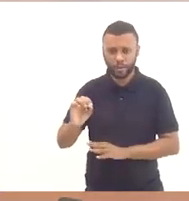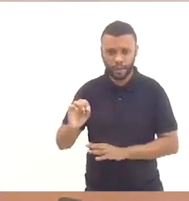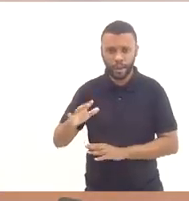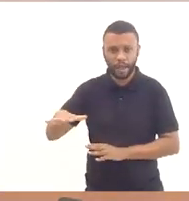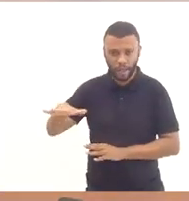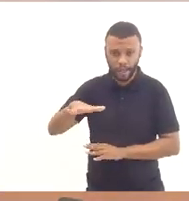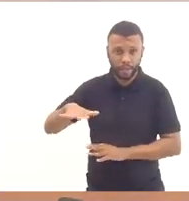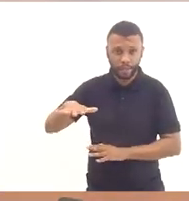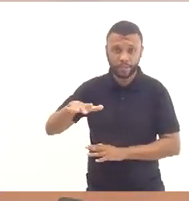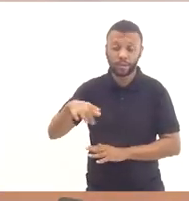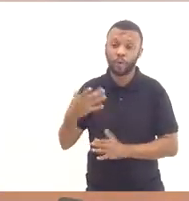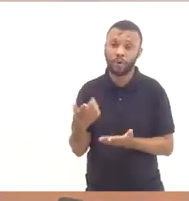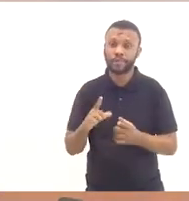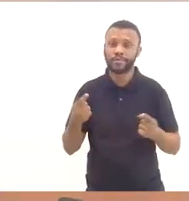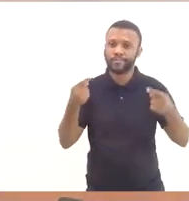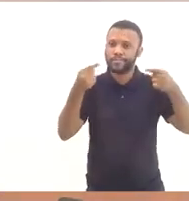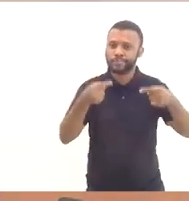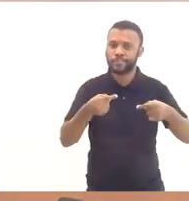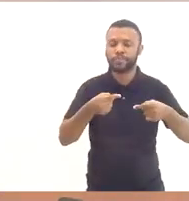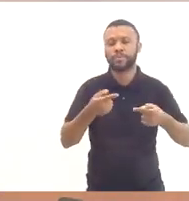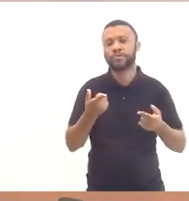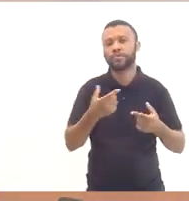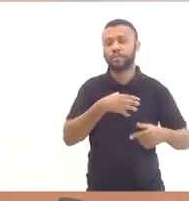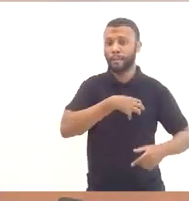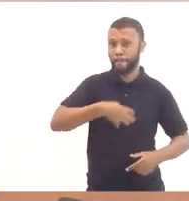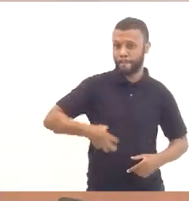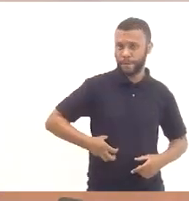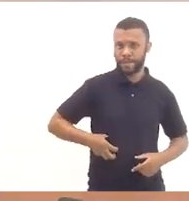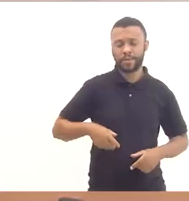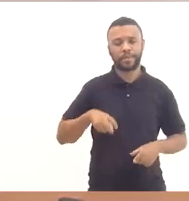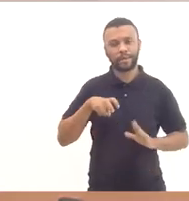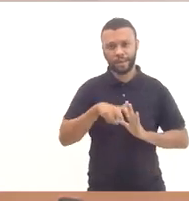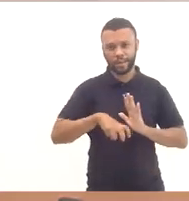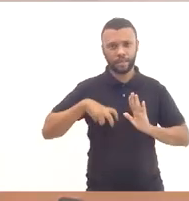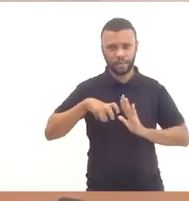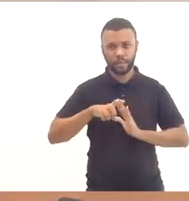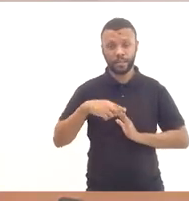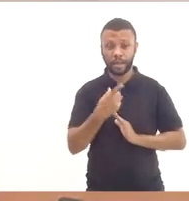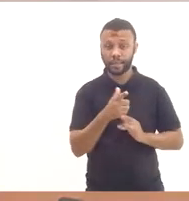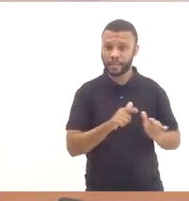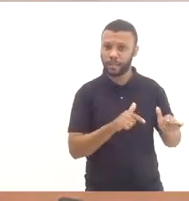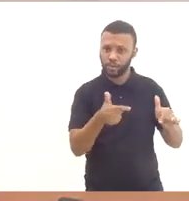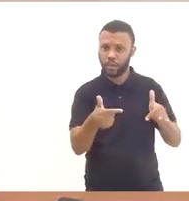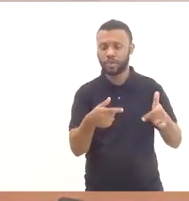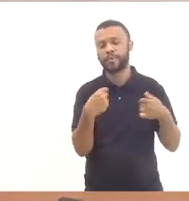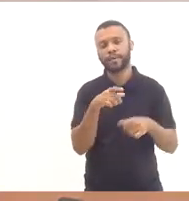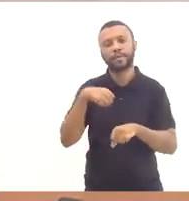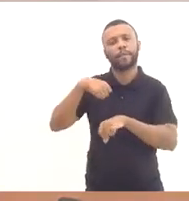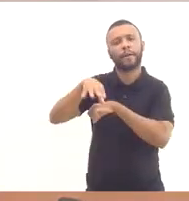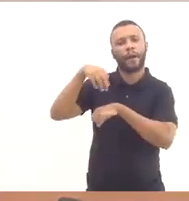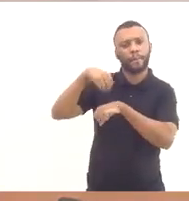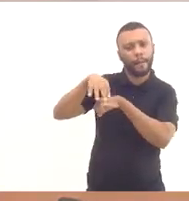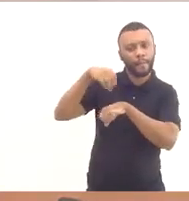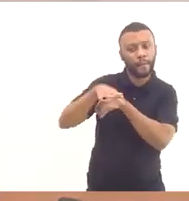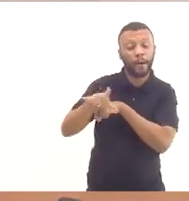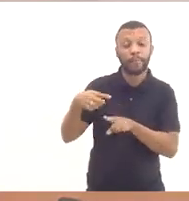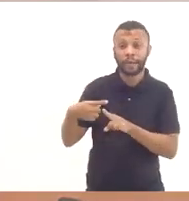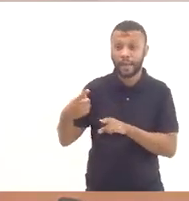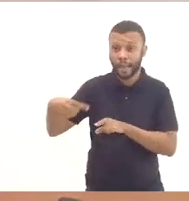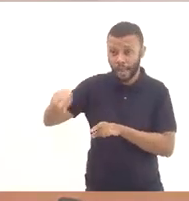nós precisamos levar essas ações até elas porque elas não tem como vir até aqui